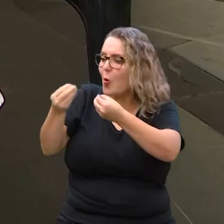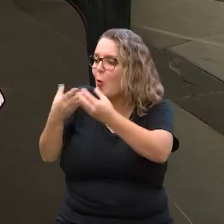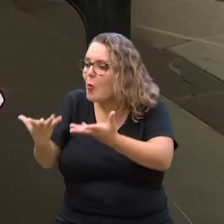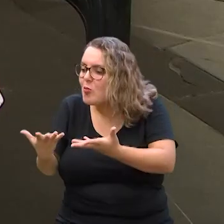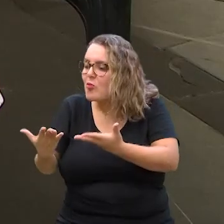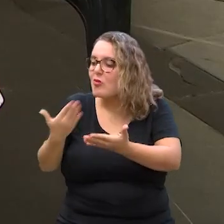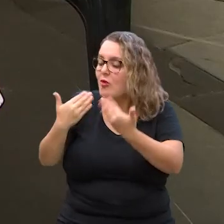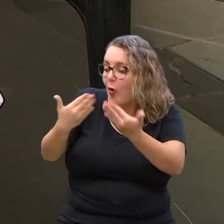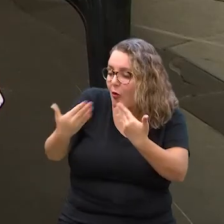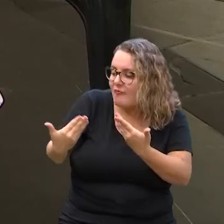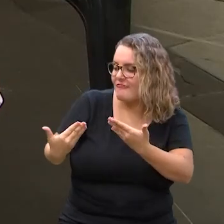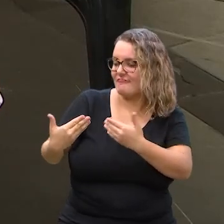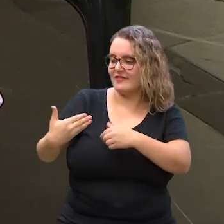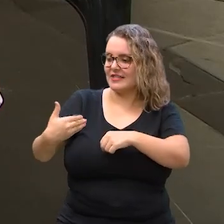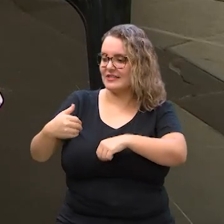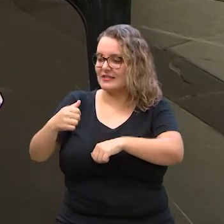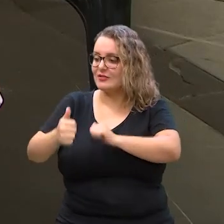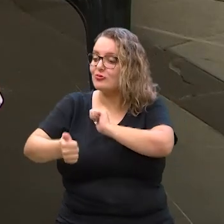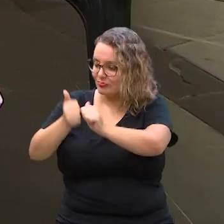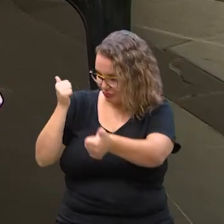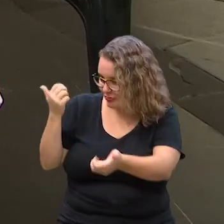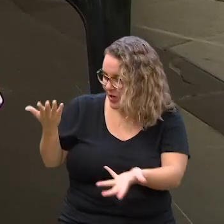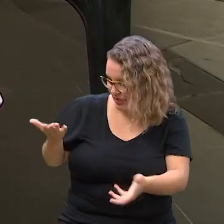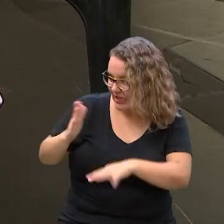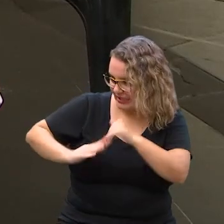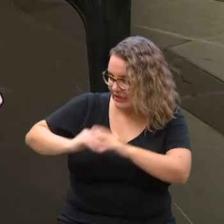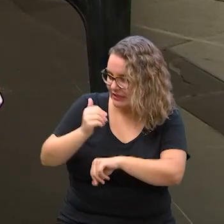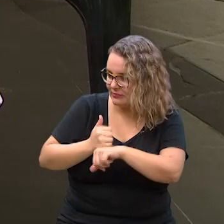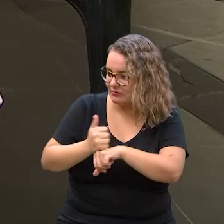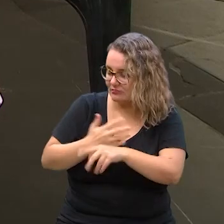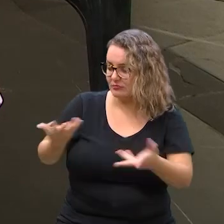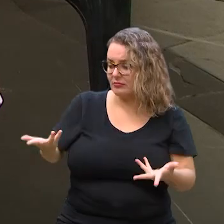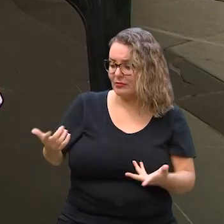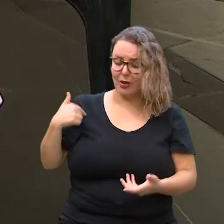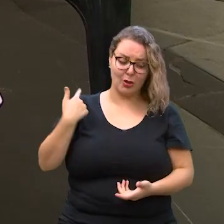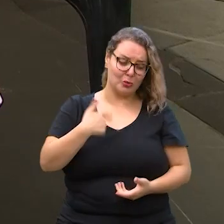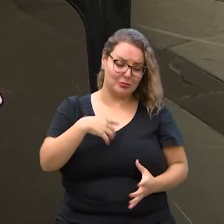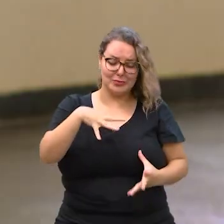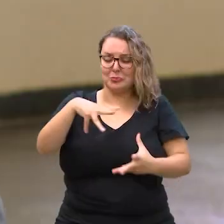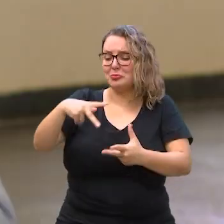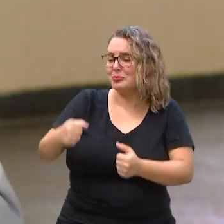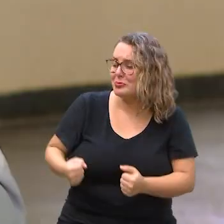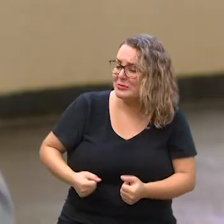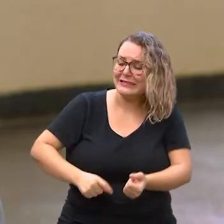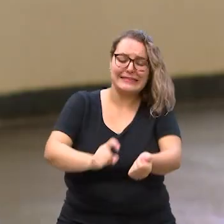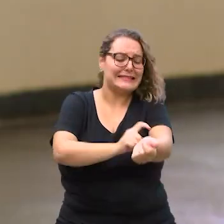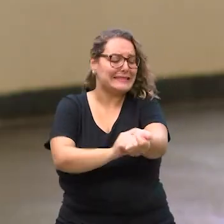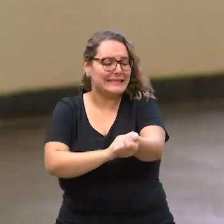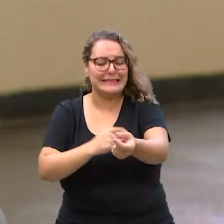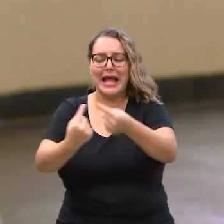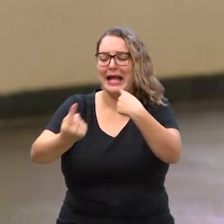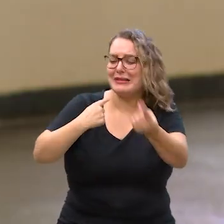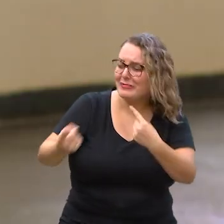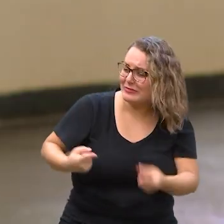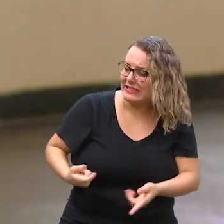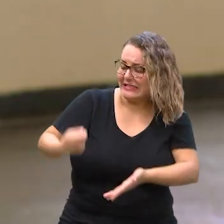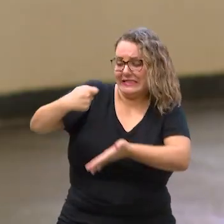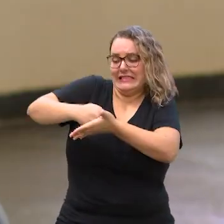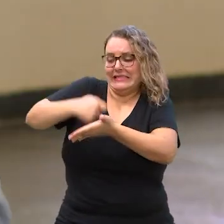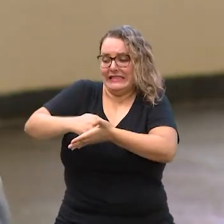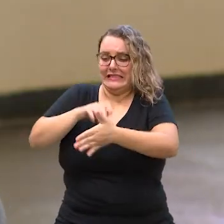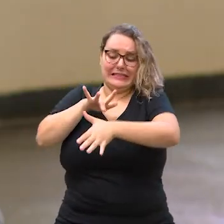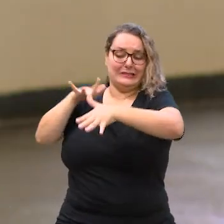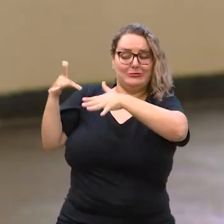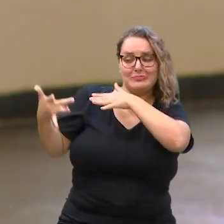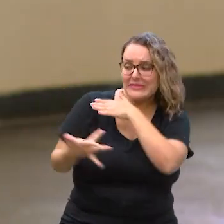Então a gente vai começar a abordar esse tema. Ó, a gente vive num mundo completamente estressante, né? É trânsito, é pressão de rede social,